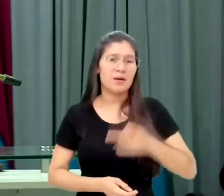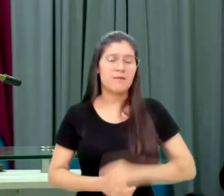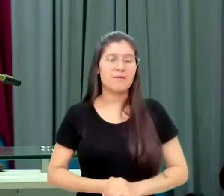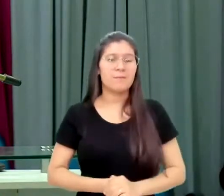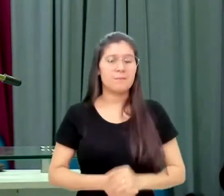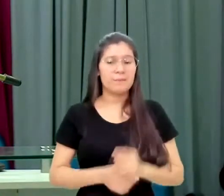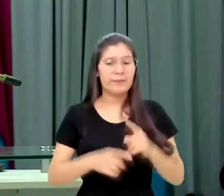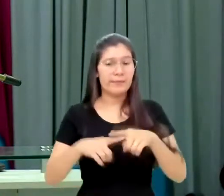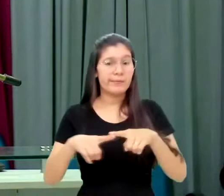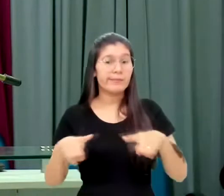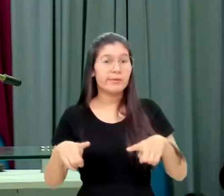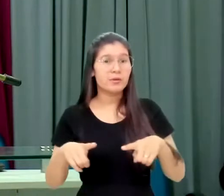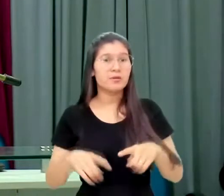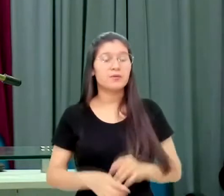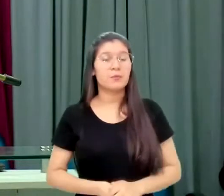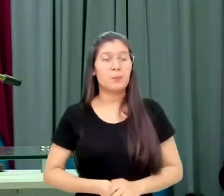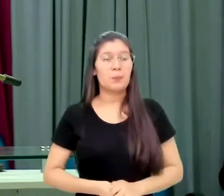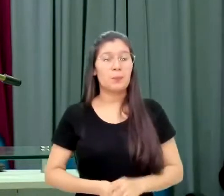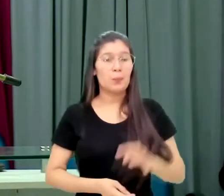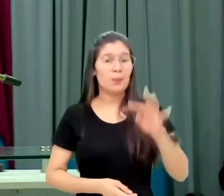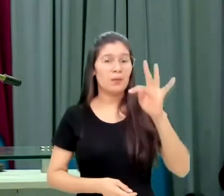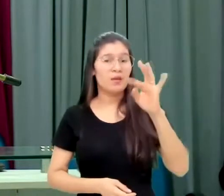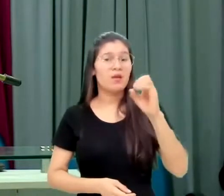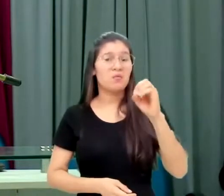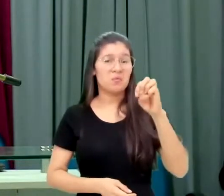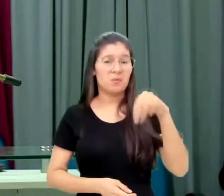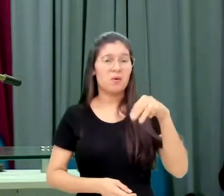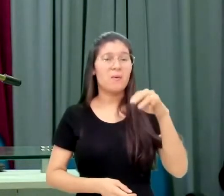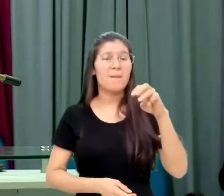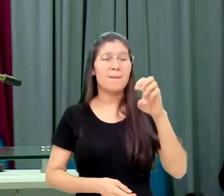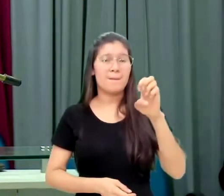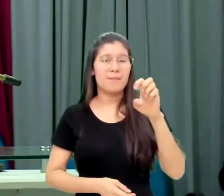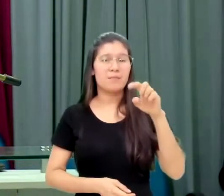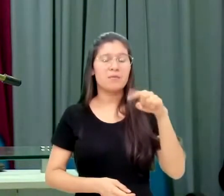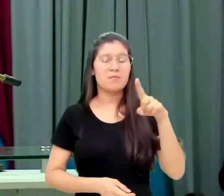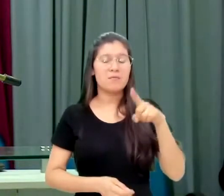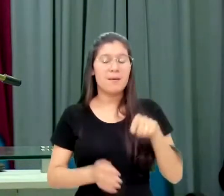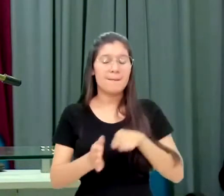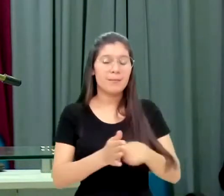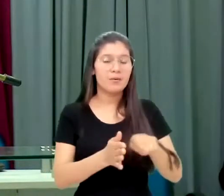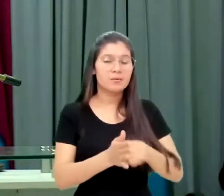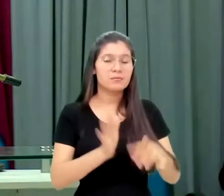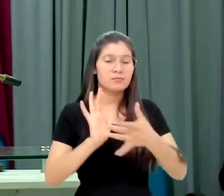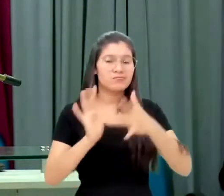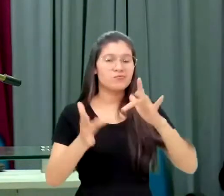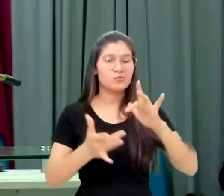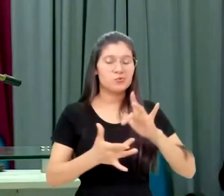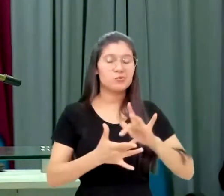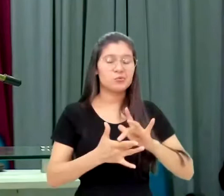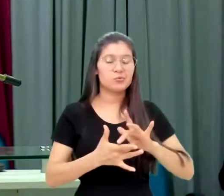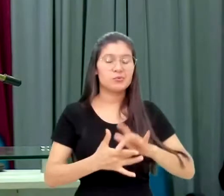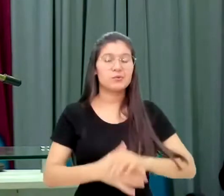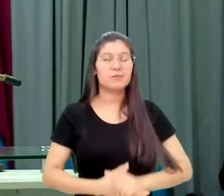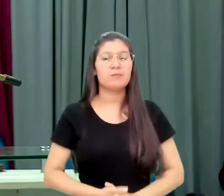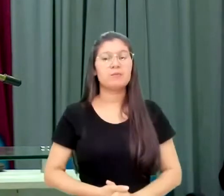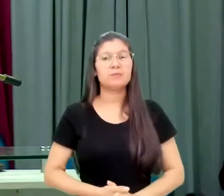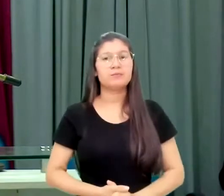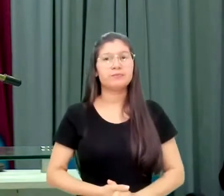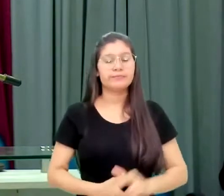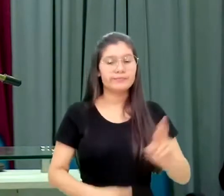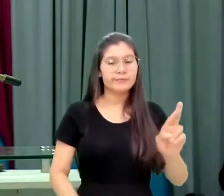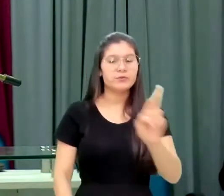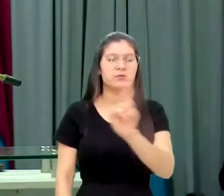Tomé trouxe-lhe frustração. E o Senhor disse: